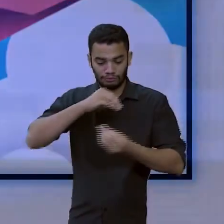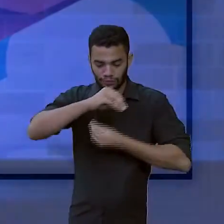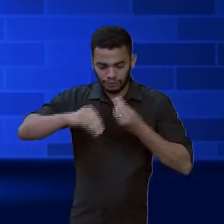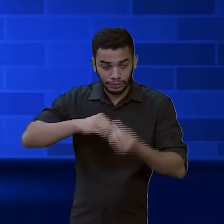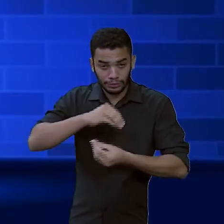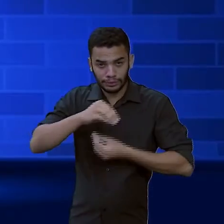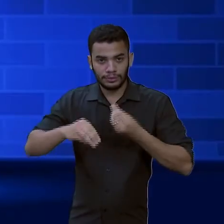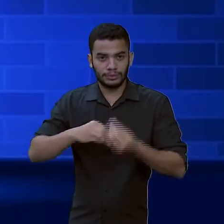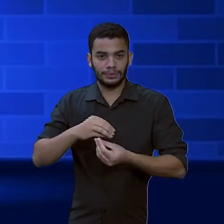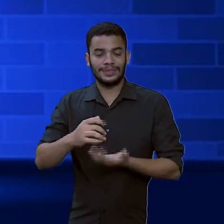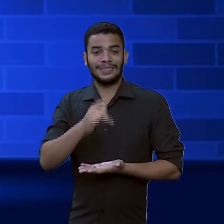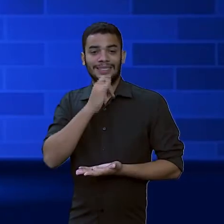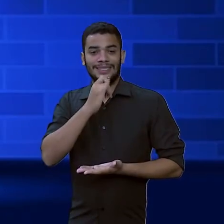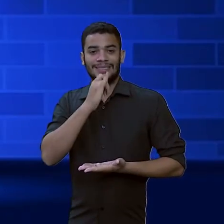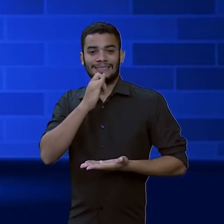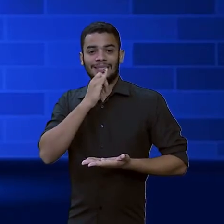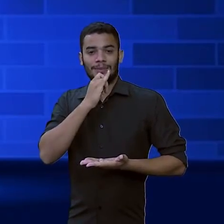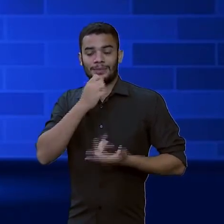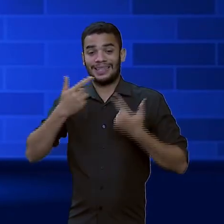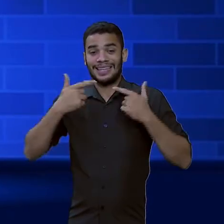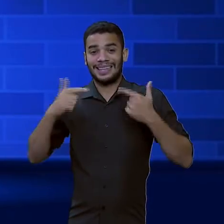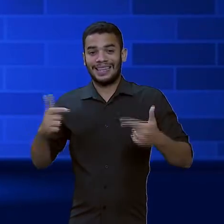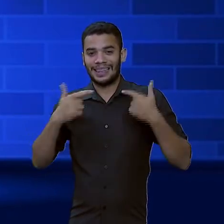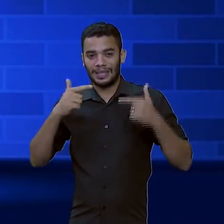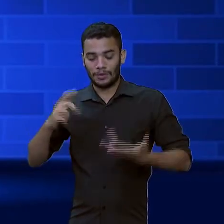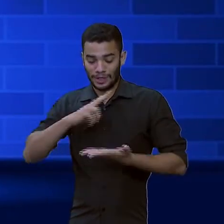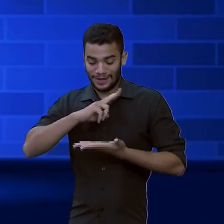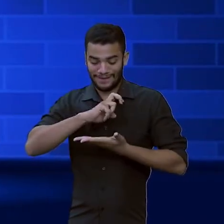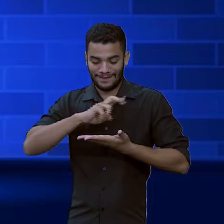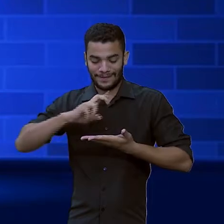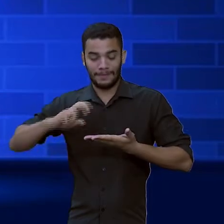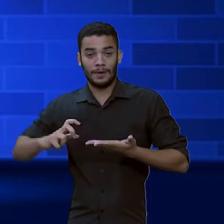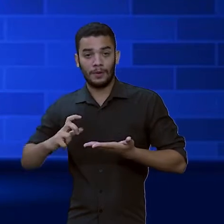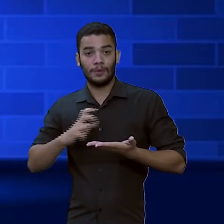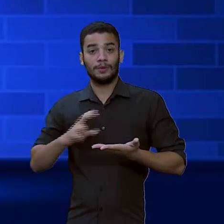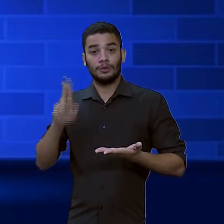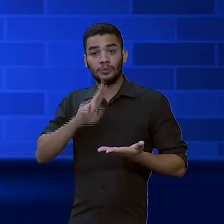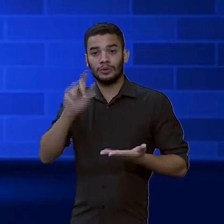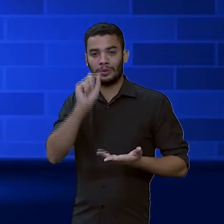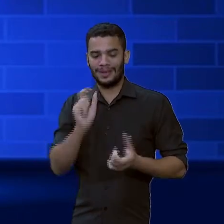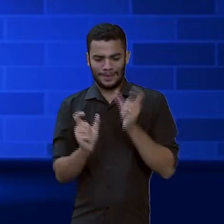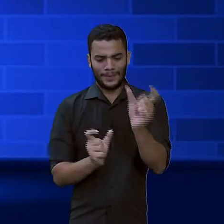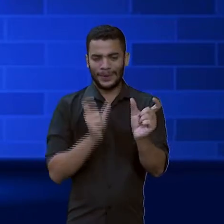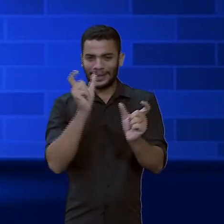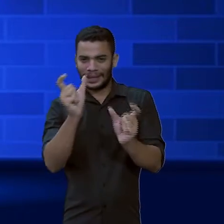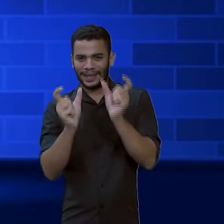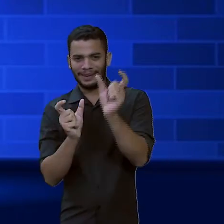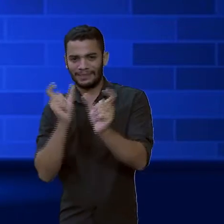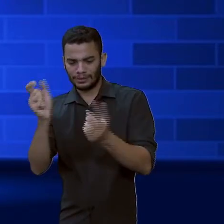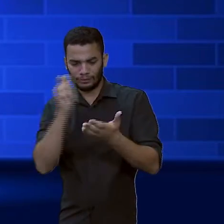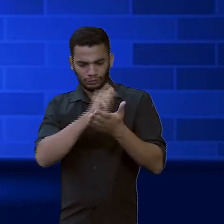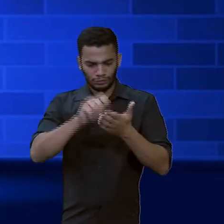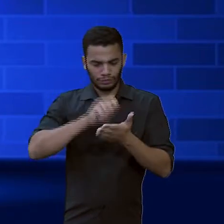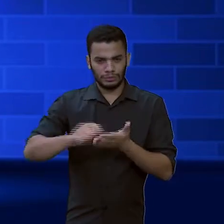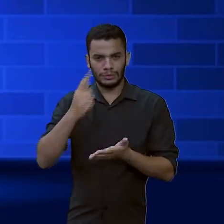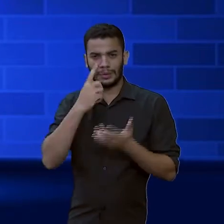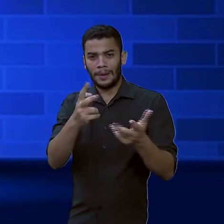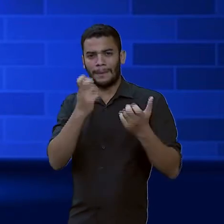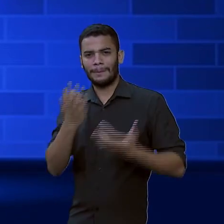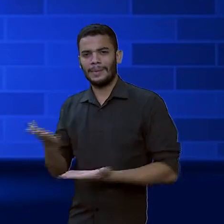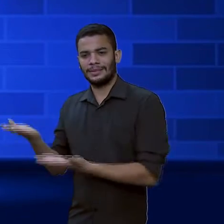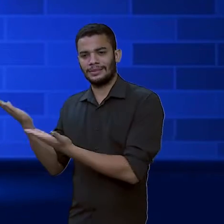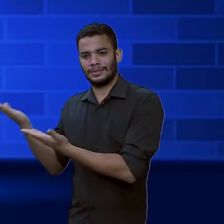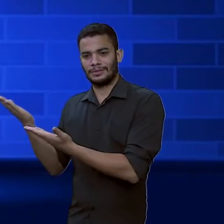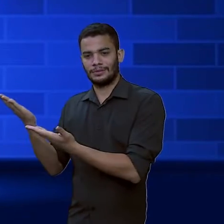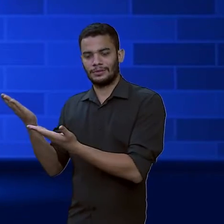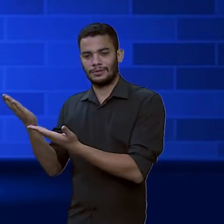utilizamos palavras escritas ou faladas para transmitir uma mensagem. Temos palavras na placa de pare e